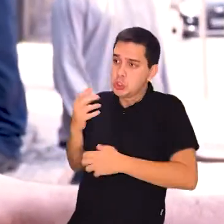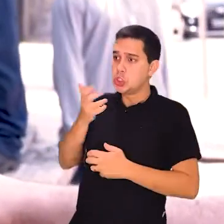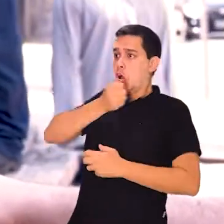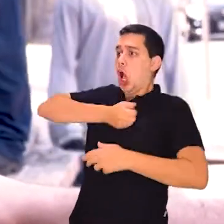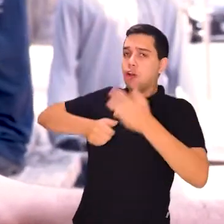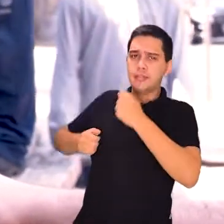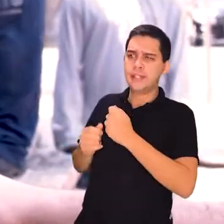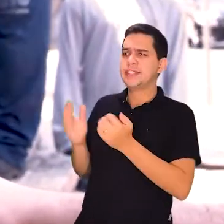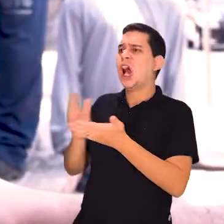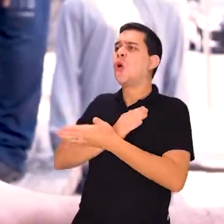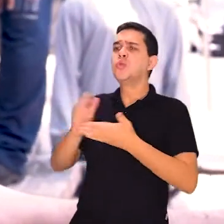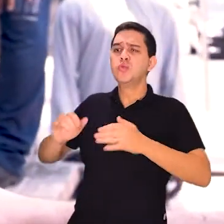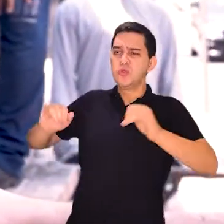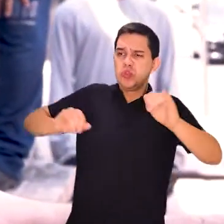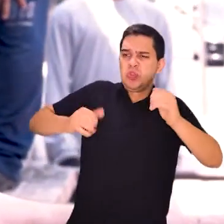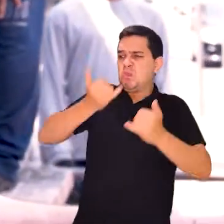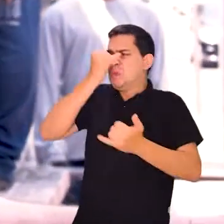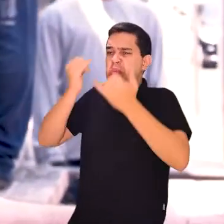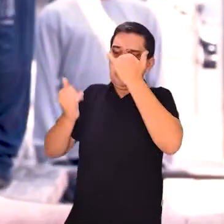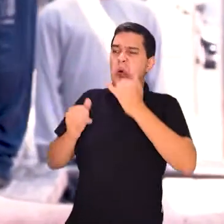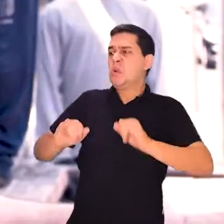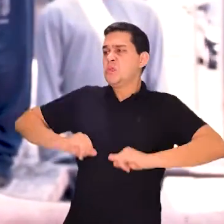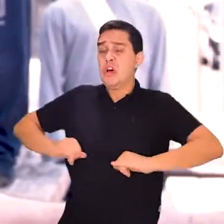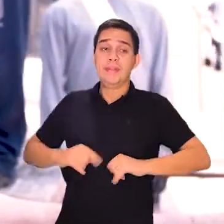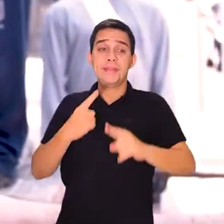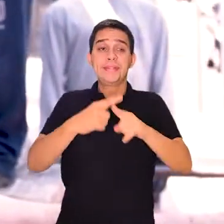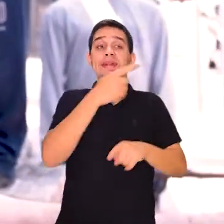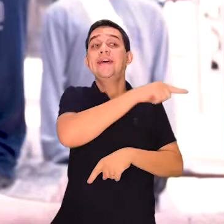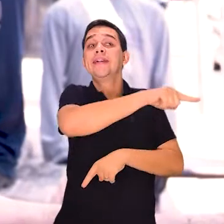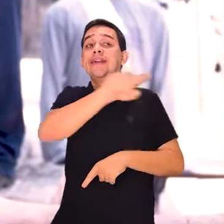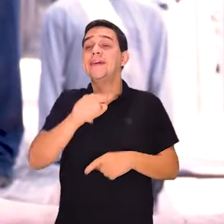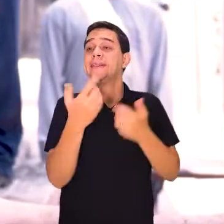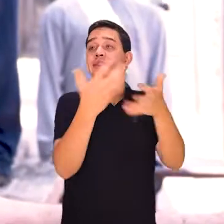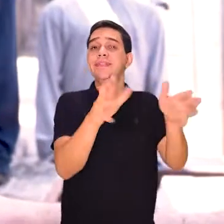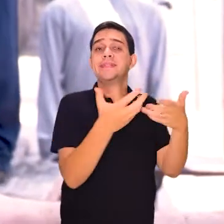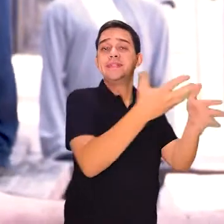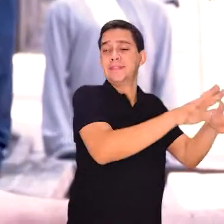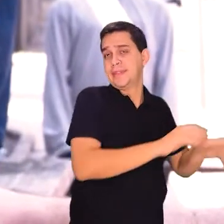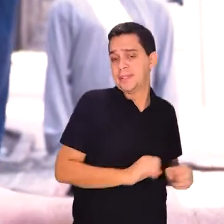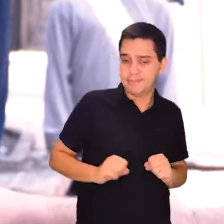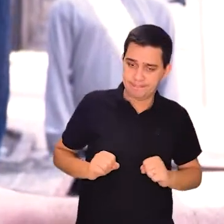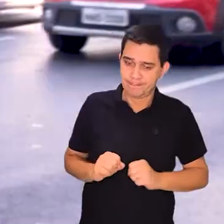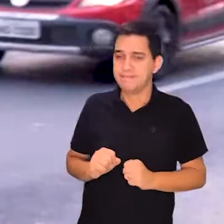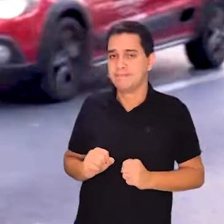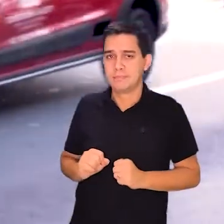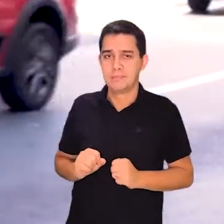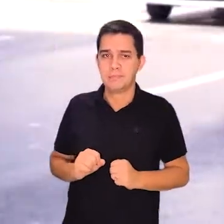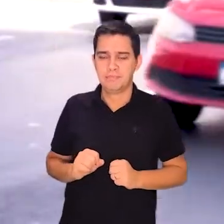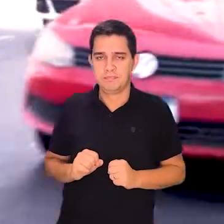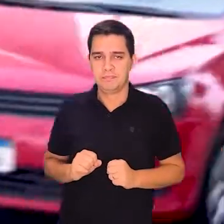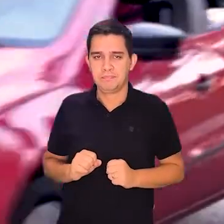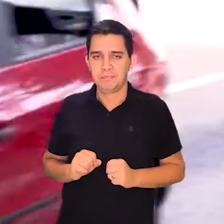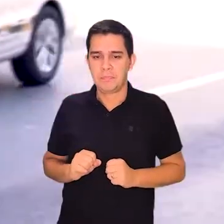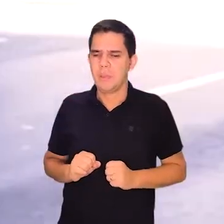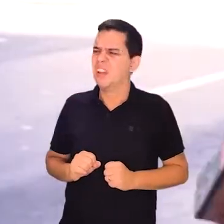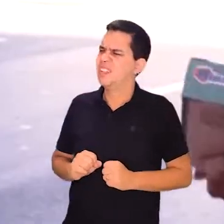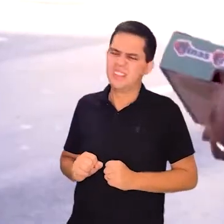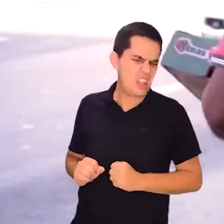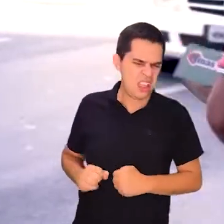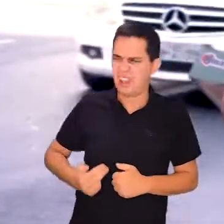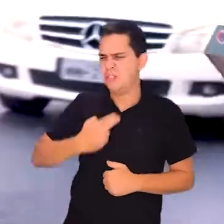de morrer disso, só Deus quem sabe. Mas se eu vacinar, já não estou dando o que falar, passou ninguém. Não, ele não pode